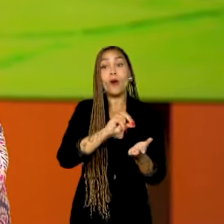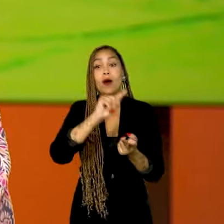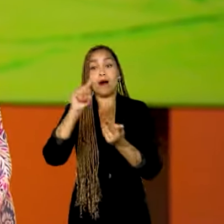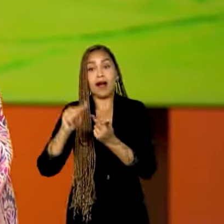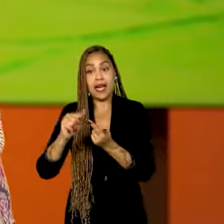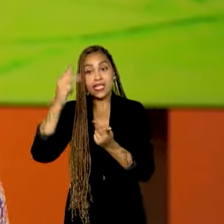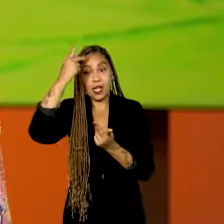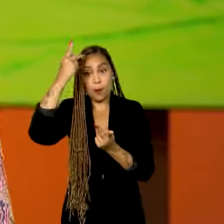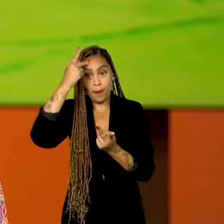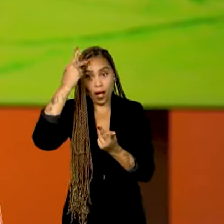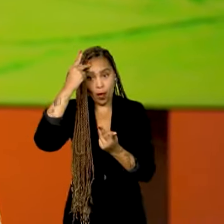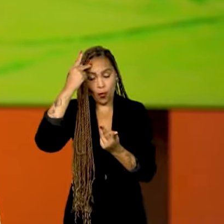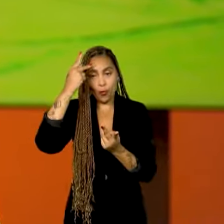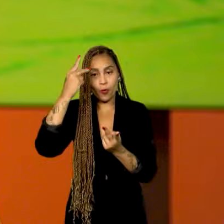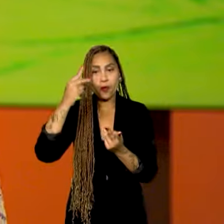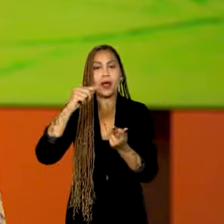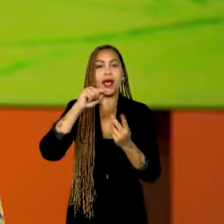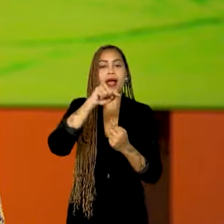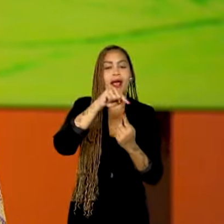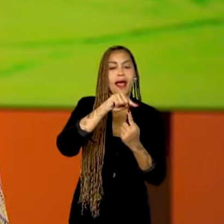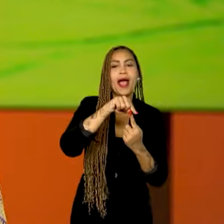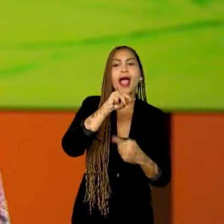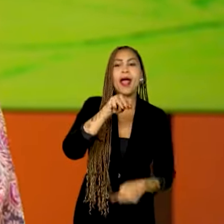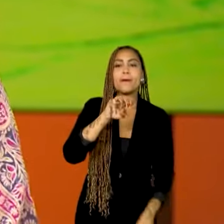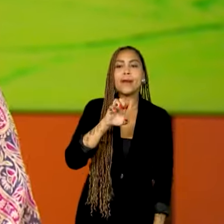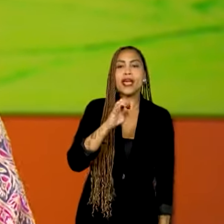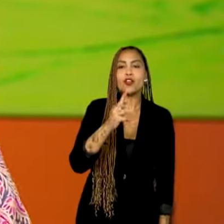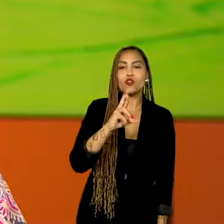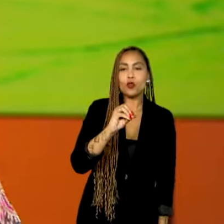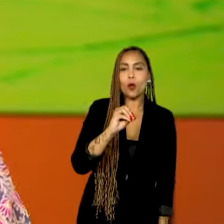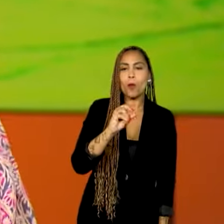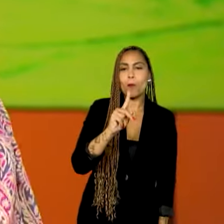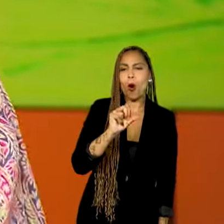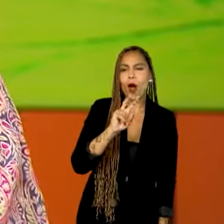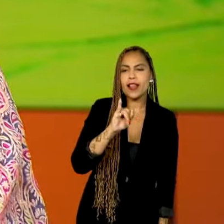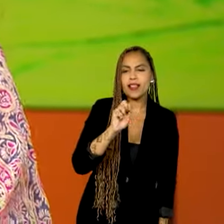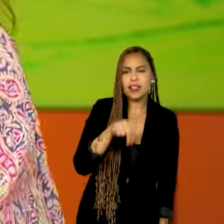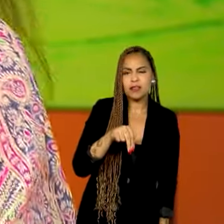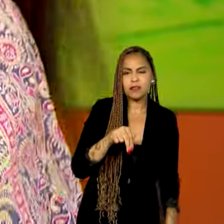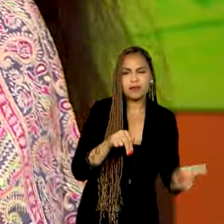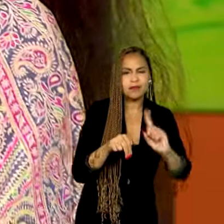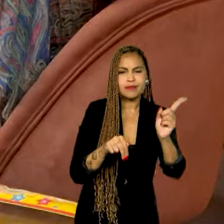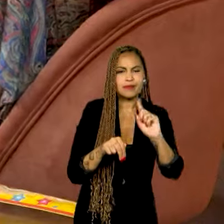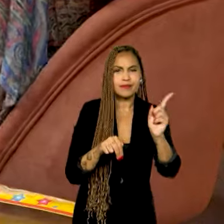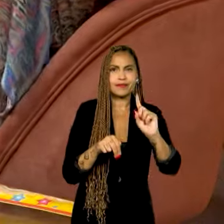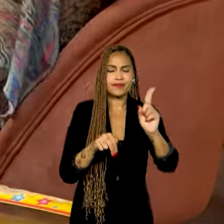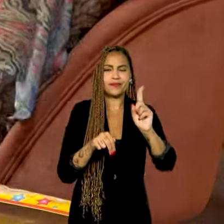três shows. Metropolitan Museum. Metropolitan Museum. Não, não. Já tá em Nova York. Ah,